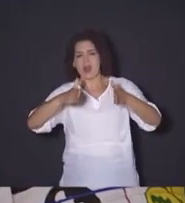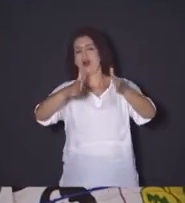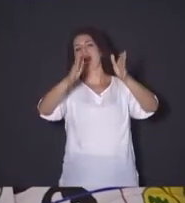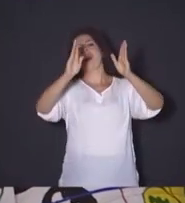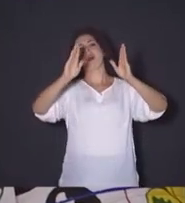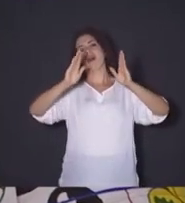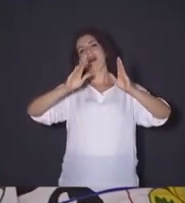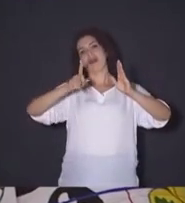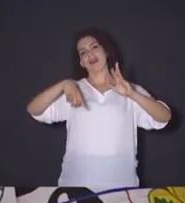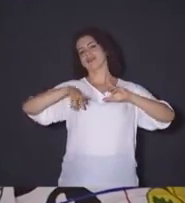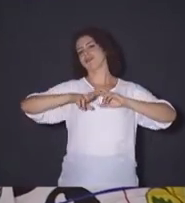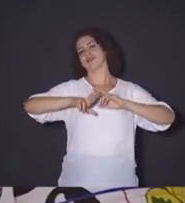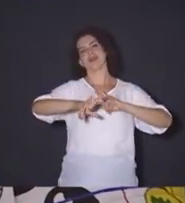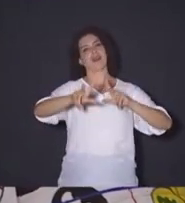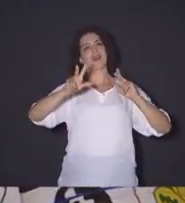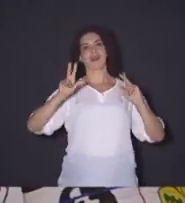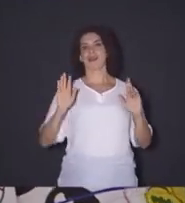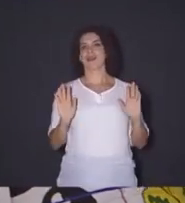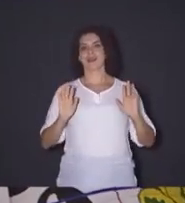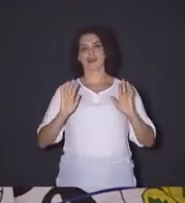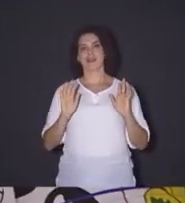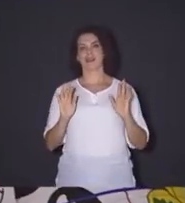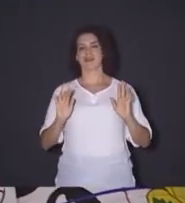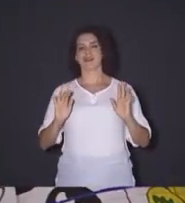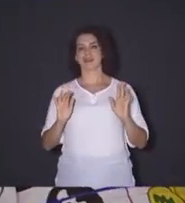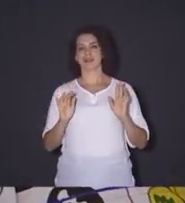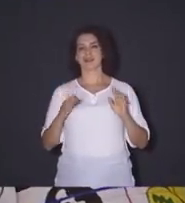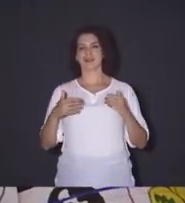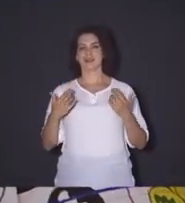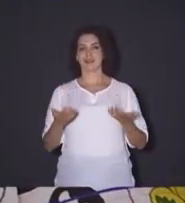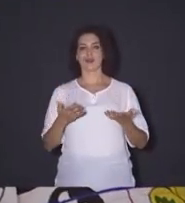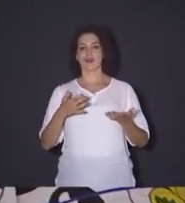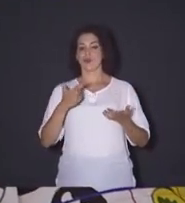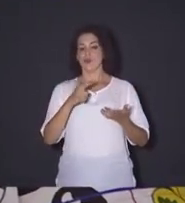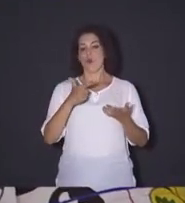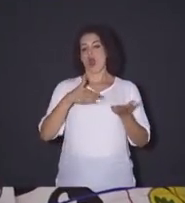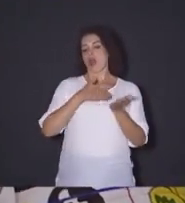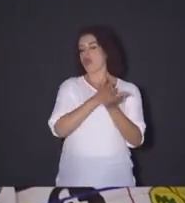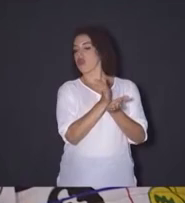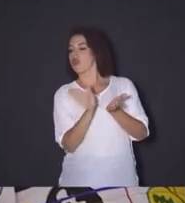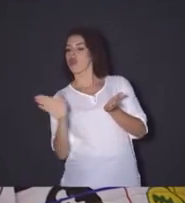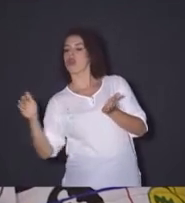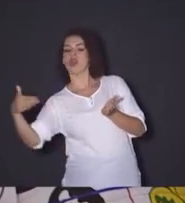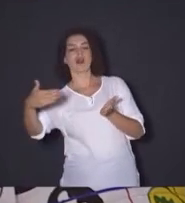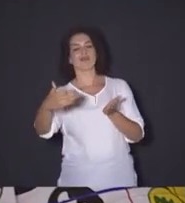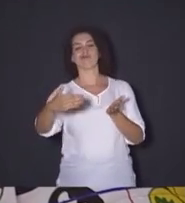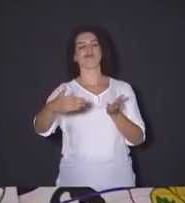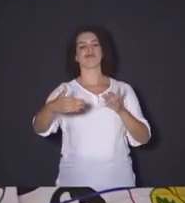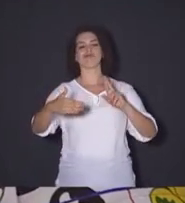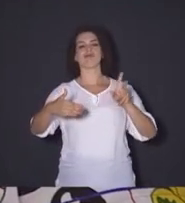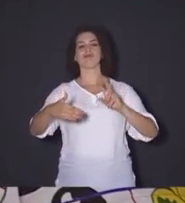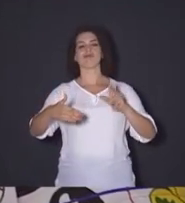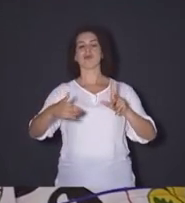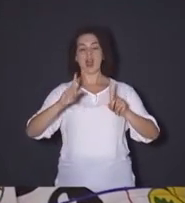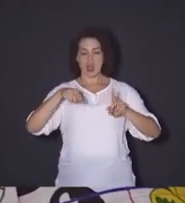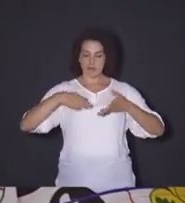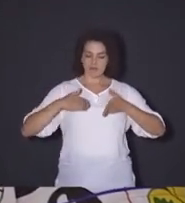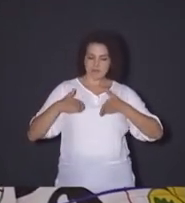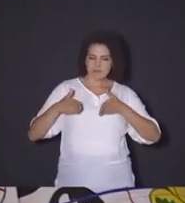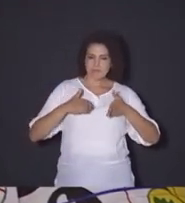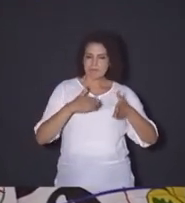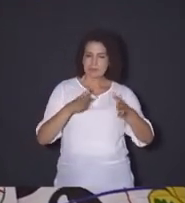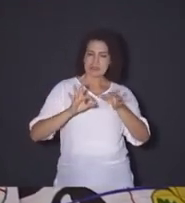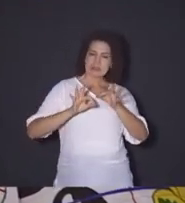completamente diferente de estrada de atalho néel jani o caminho é uma coexistência é uma coisa longo ea gente